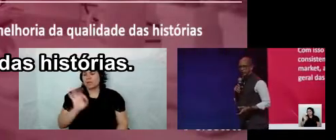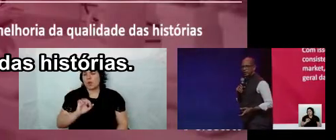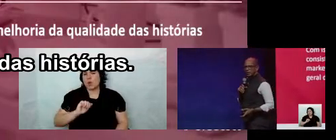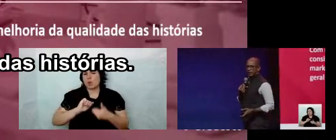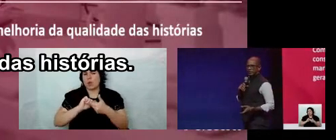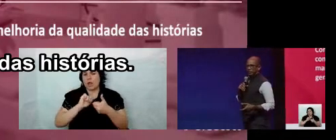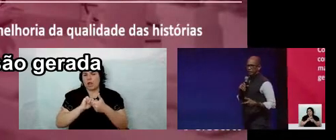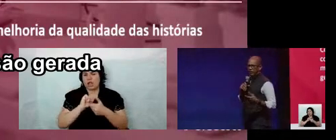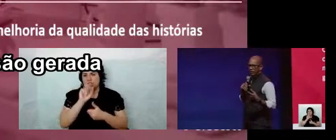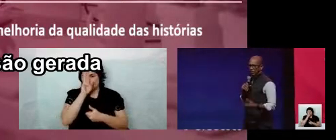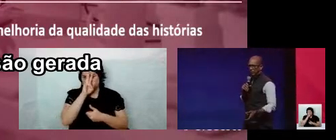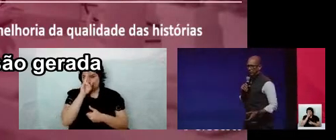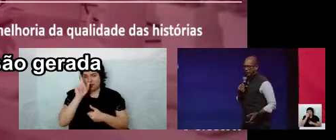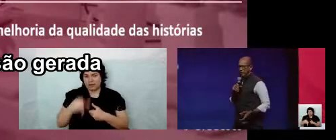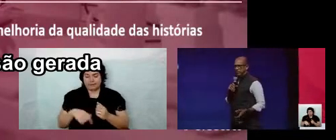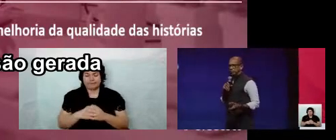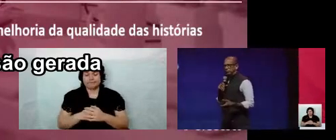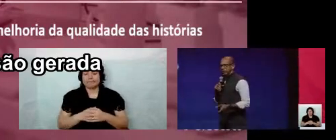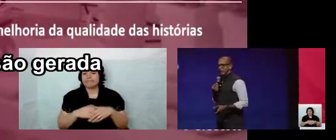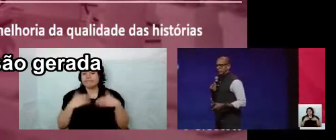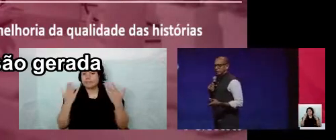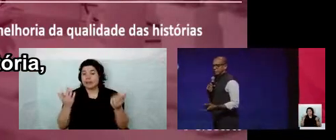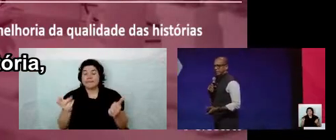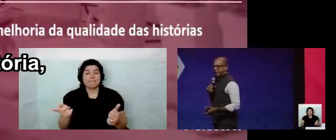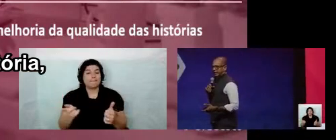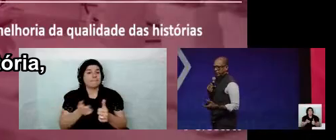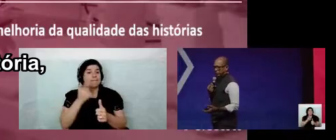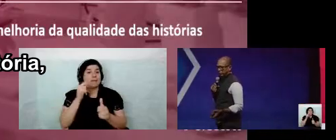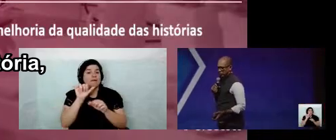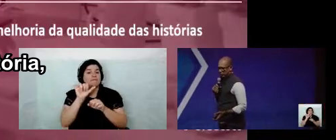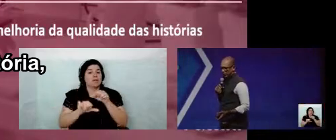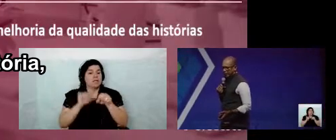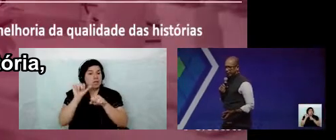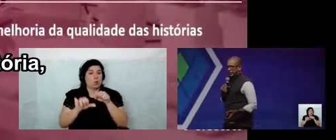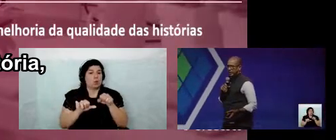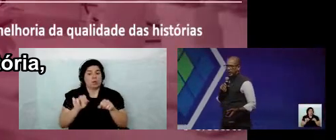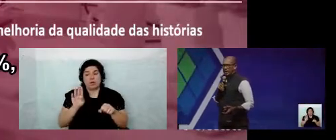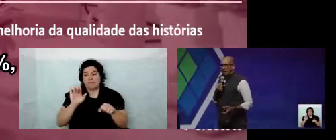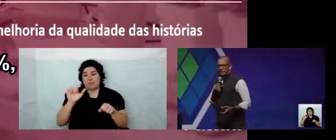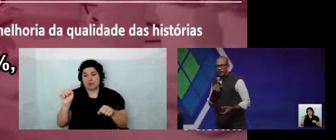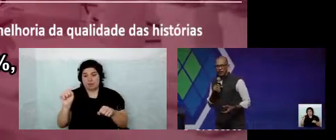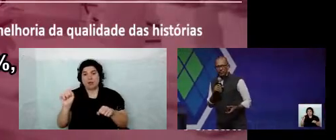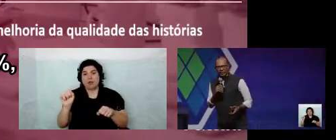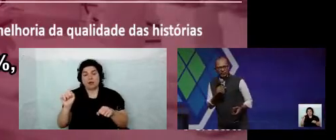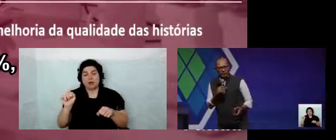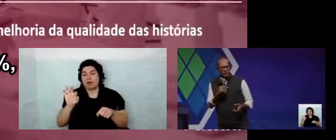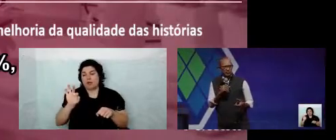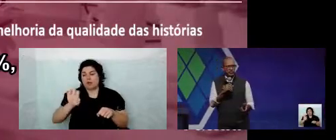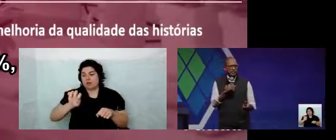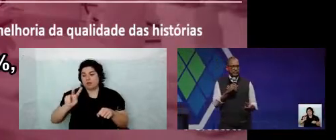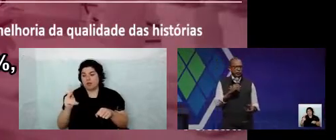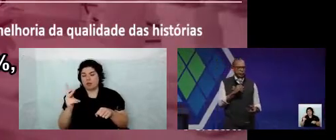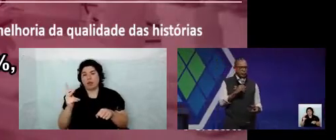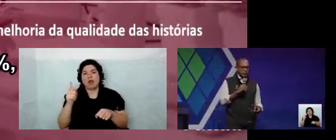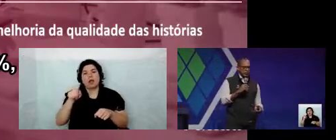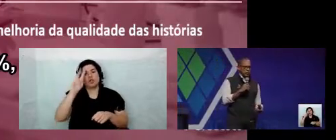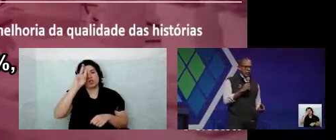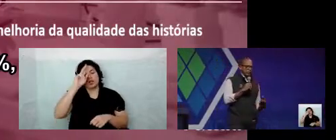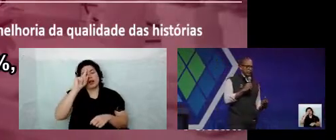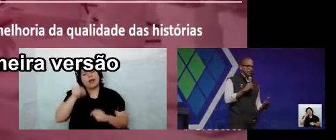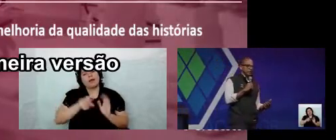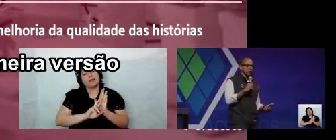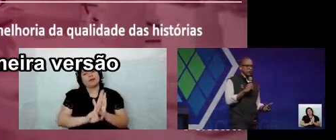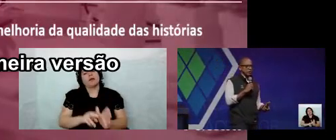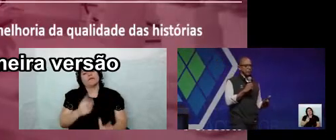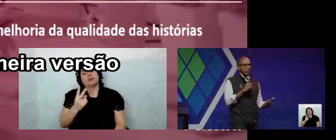histórias. Então, assim, a primeira versão gerada pela BIA Tech de uma história, ela já representa 25%,